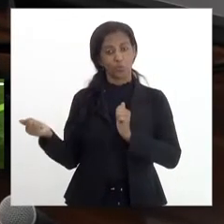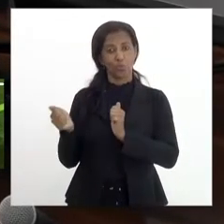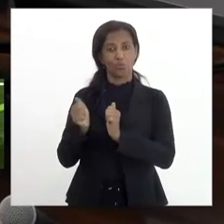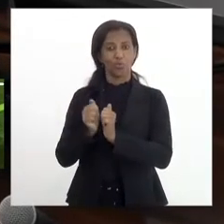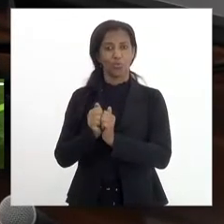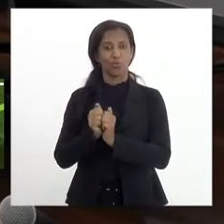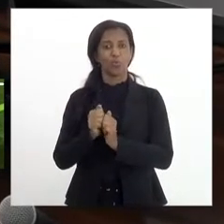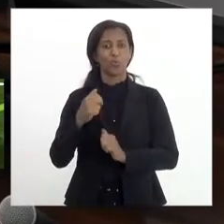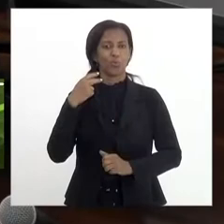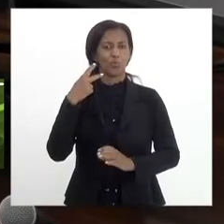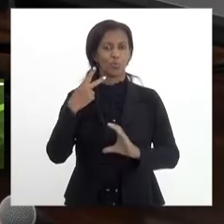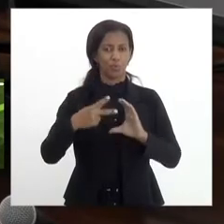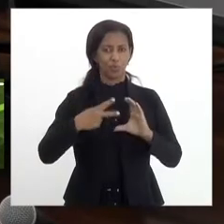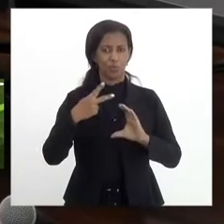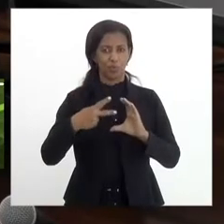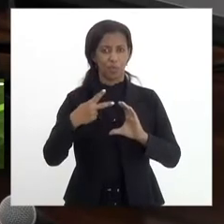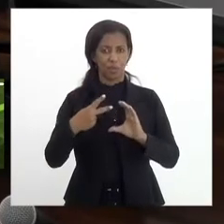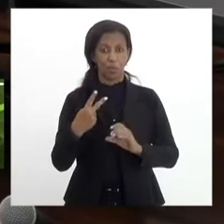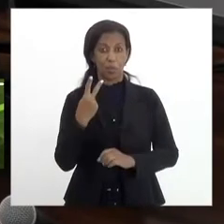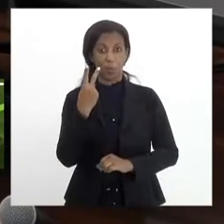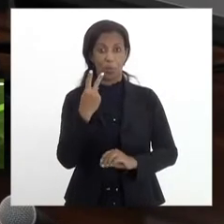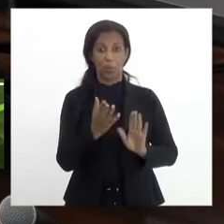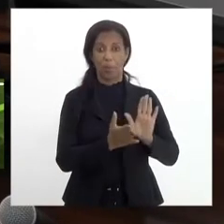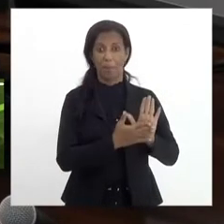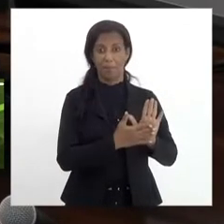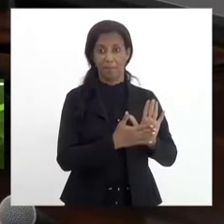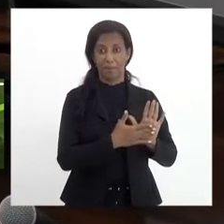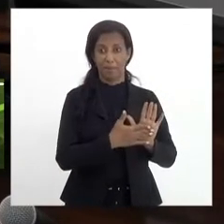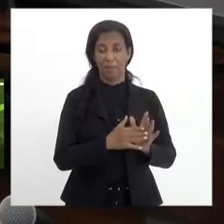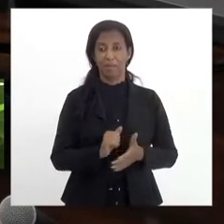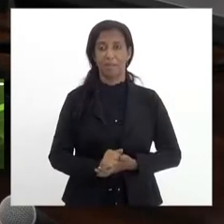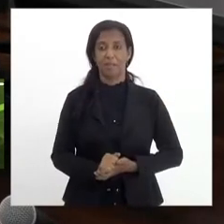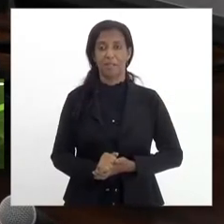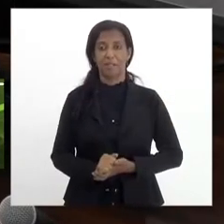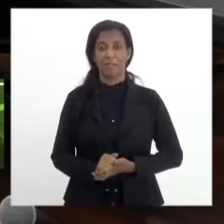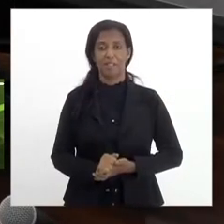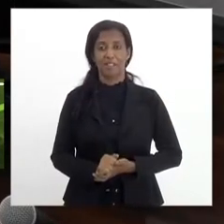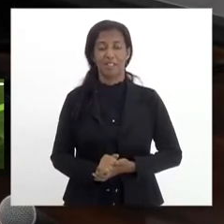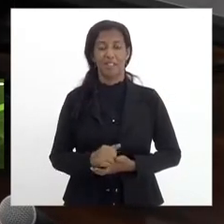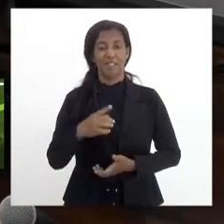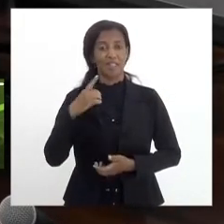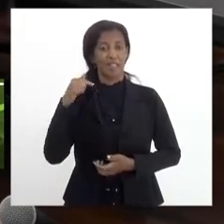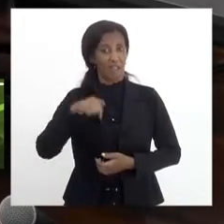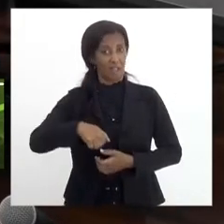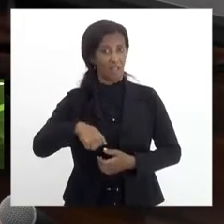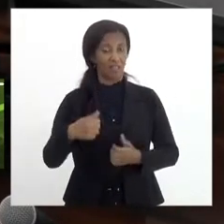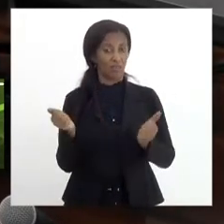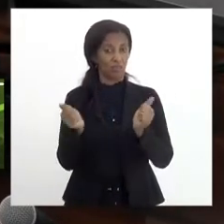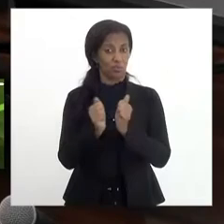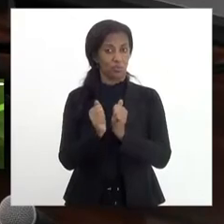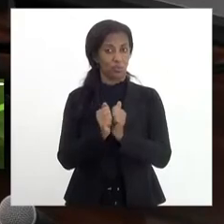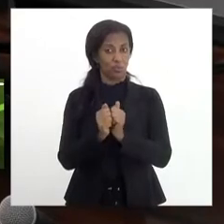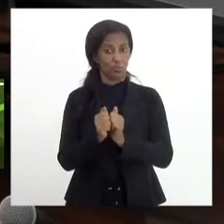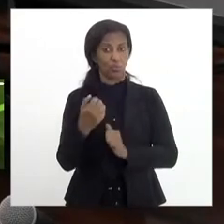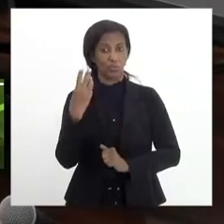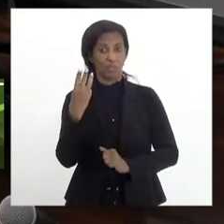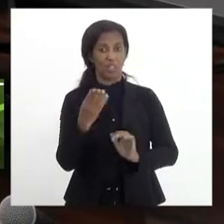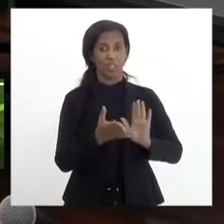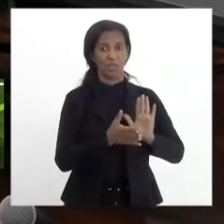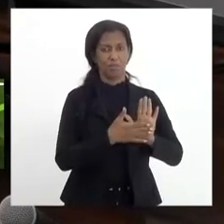fui vereador com o deputado Eliomar por 2 mandatos e deputado 3 mandatos com ele aqui. Então, ele é um